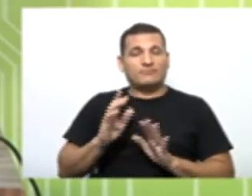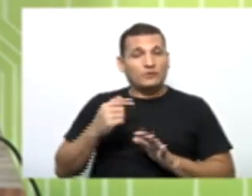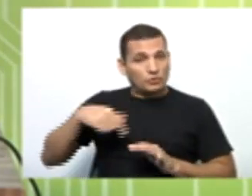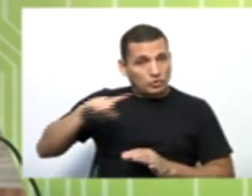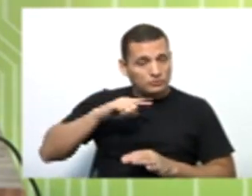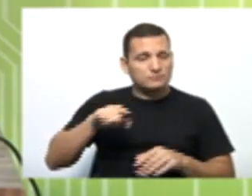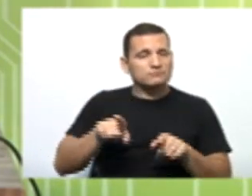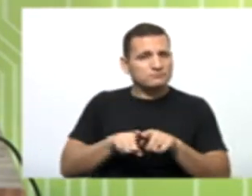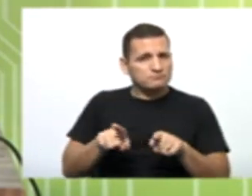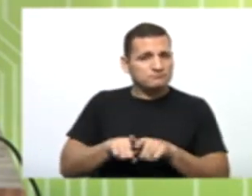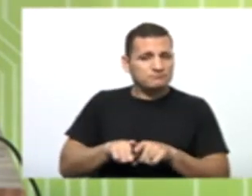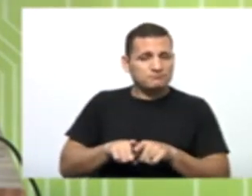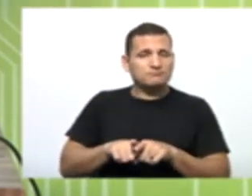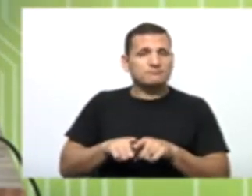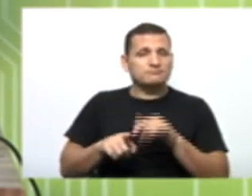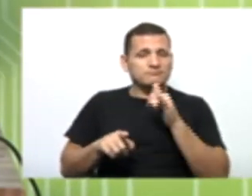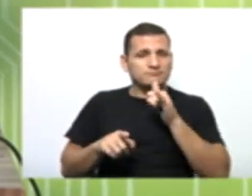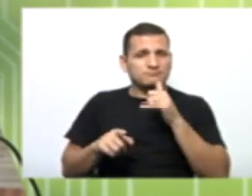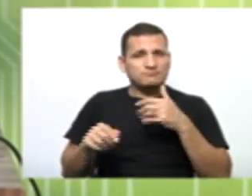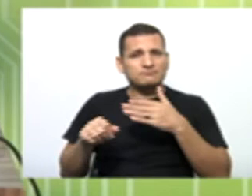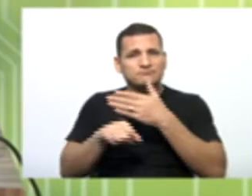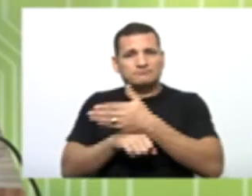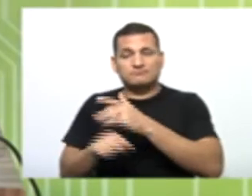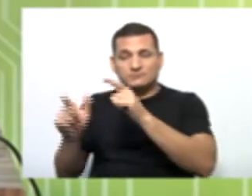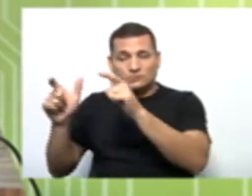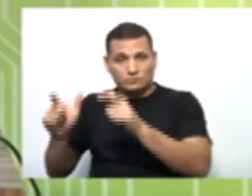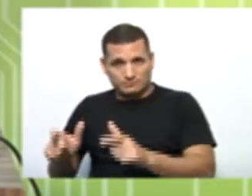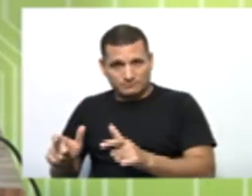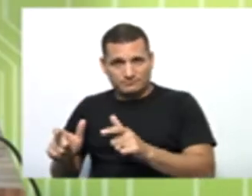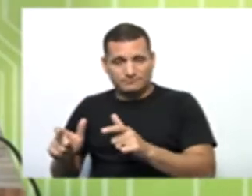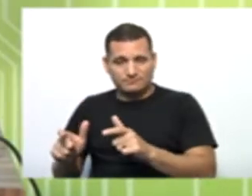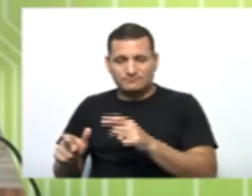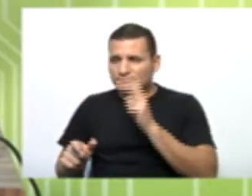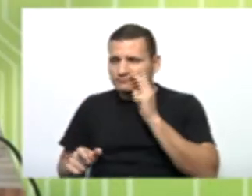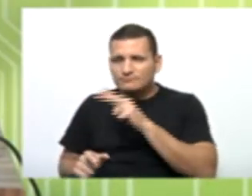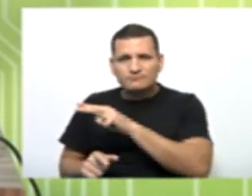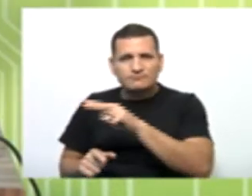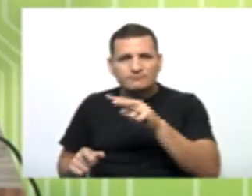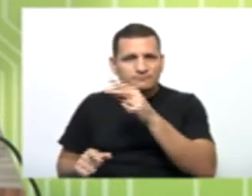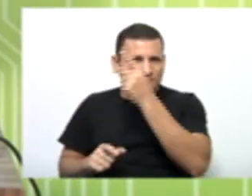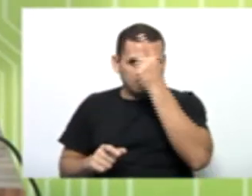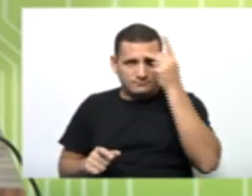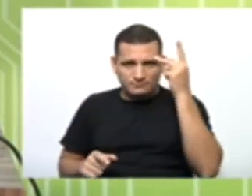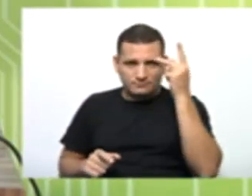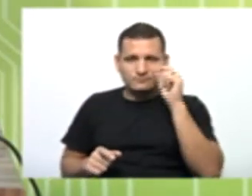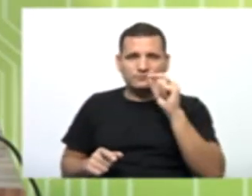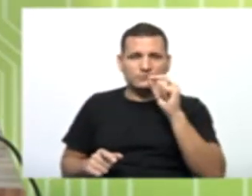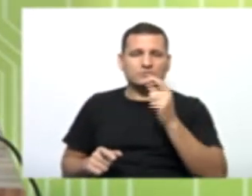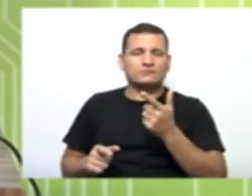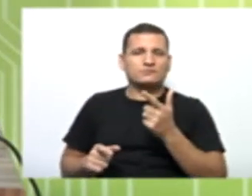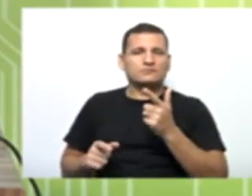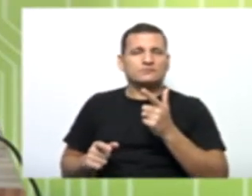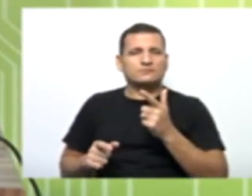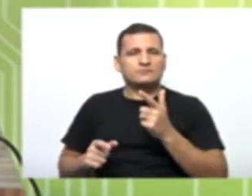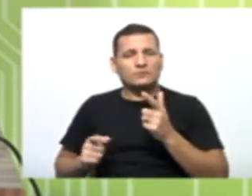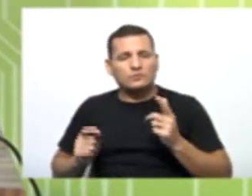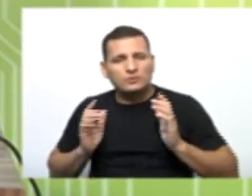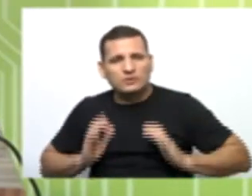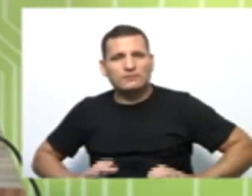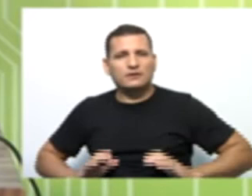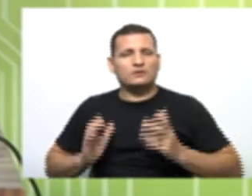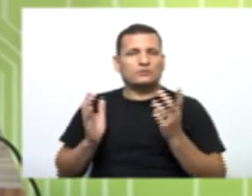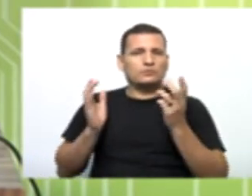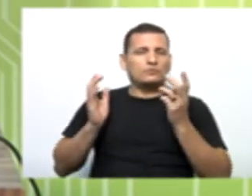nos surpreendemos quando nós chegamos em um determinado lugar e nós vemos pessoas com um padrão, né, de conduta, com um